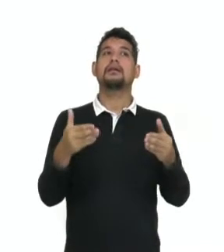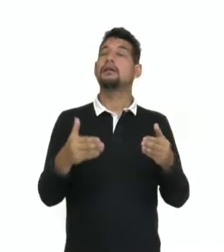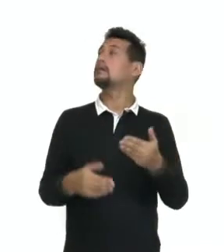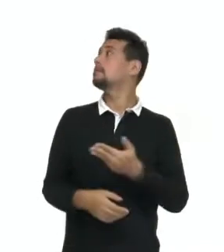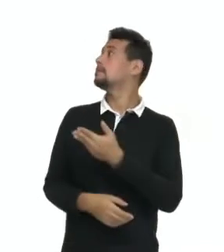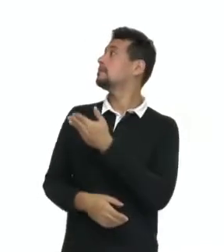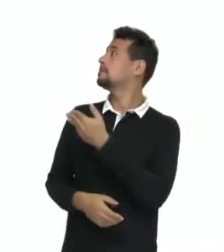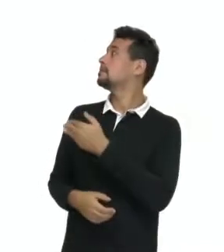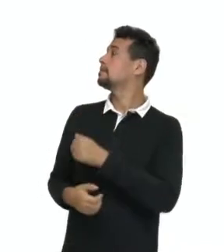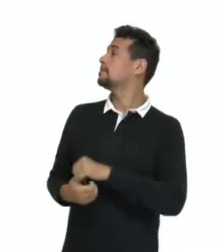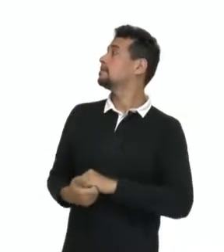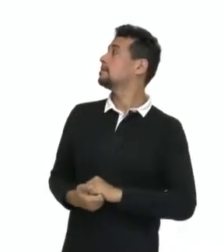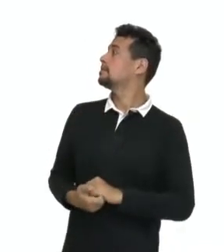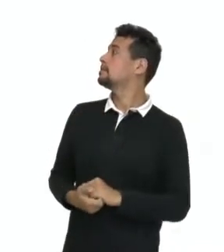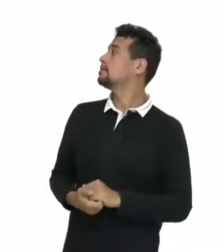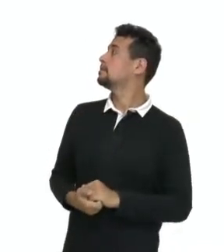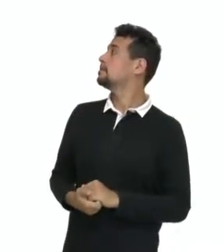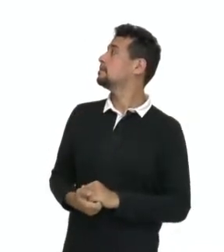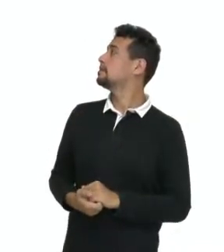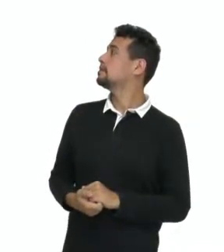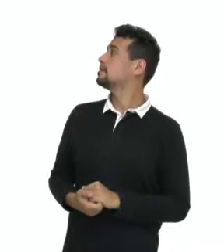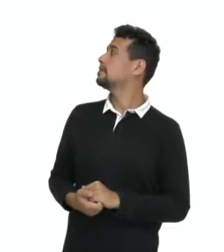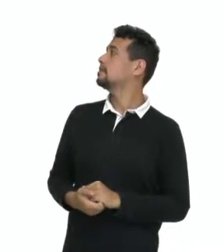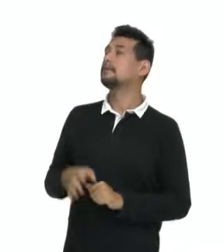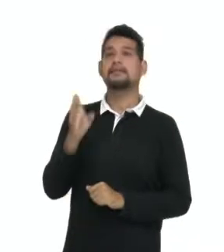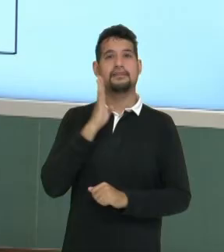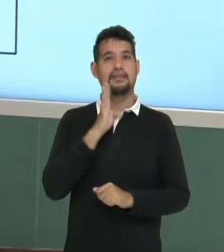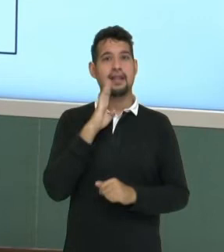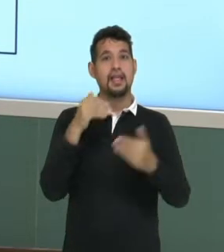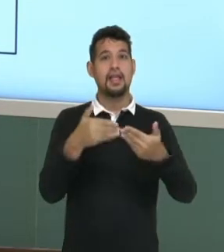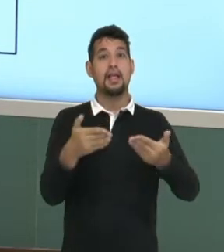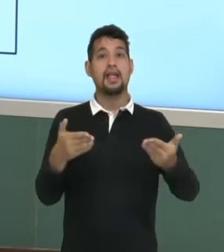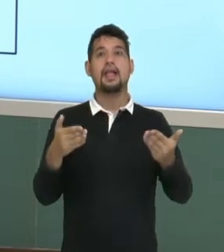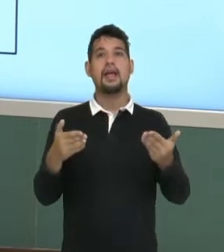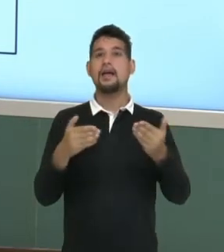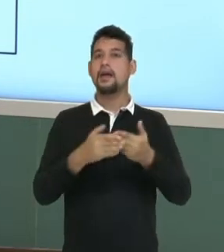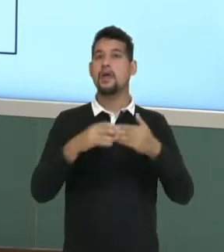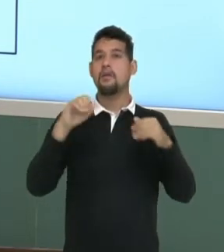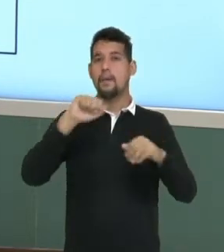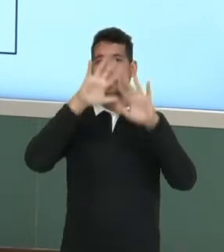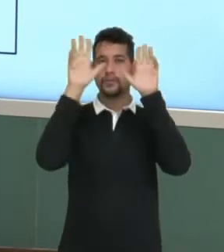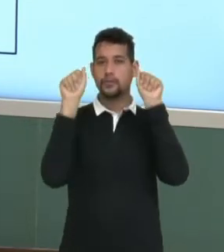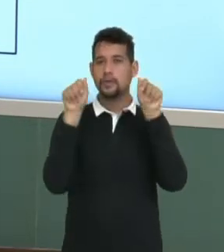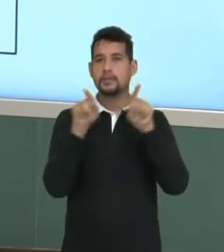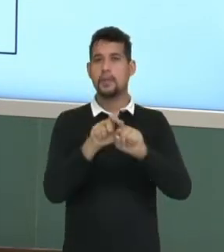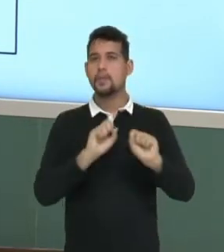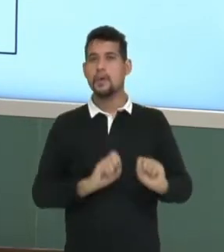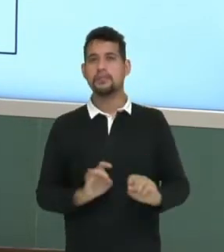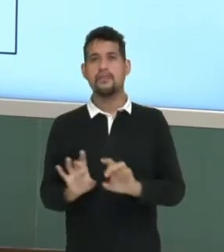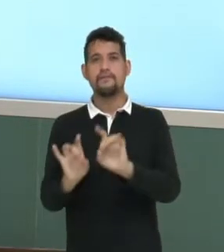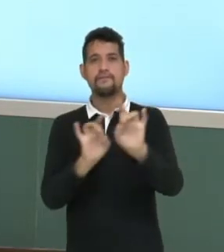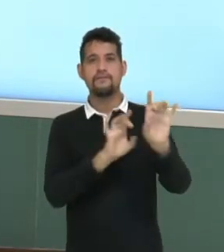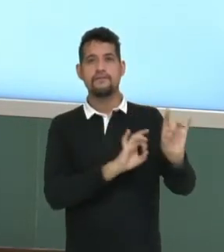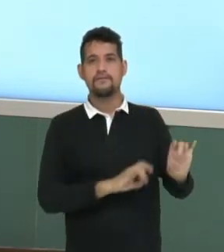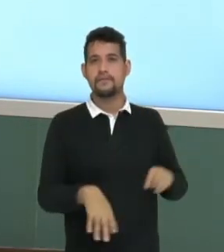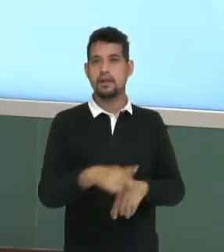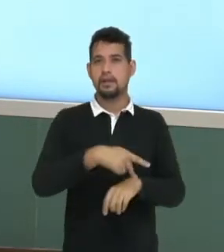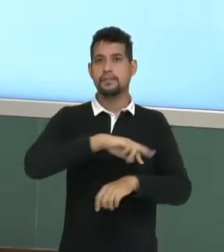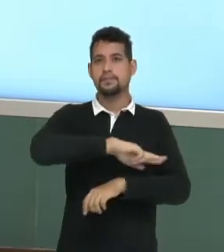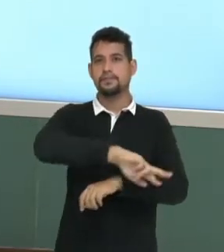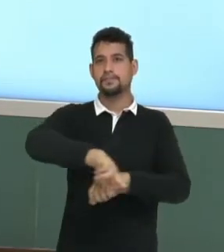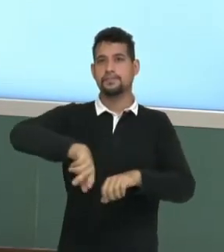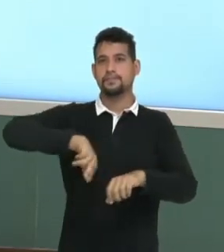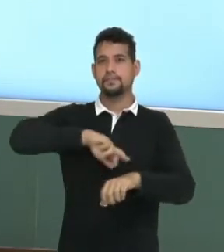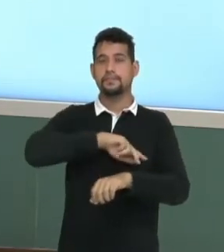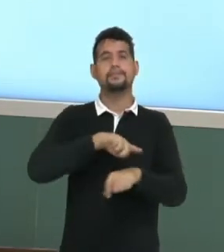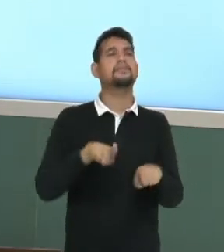na Praça São Sebastião, em Manaus, né? Essa ideia de que agora a gente pode comercializar com as outras nações, né?